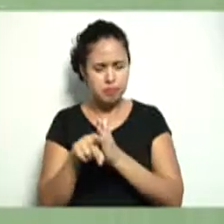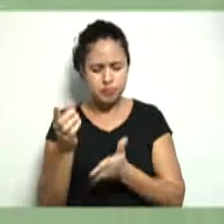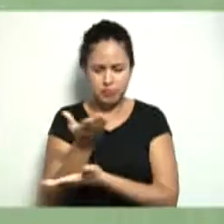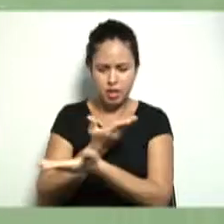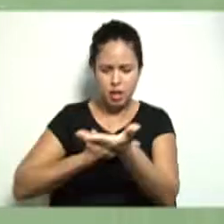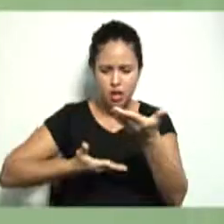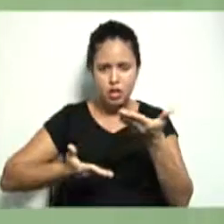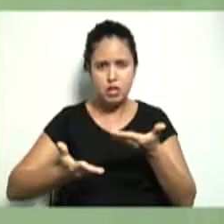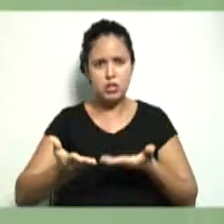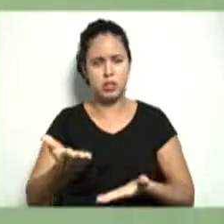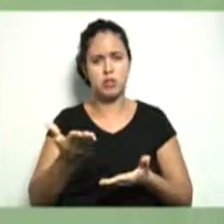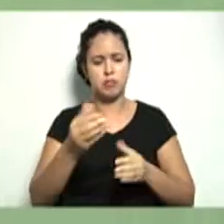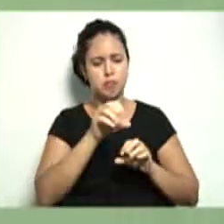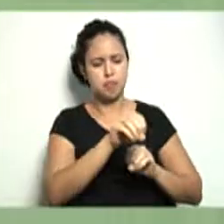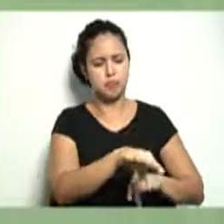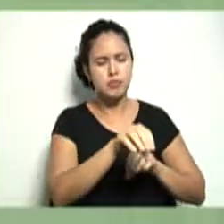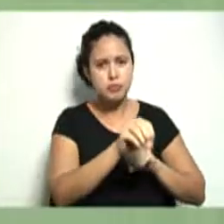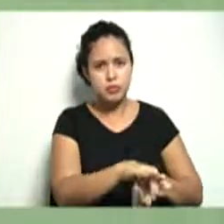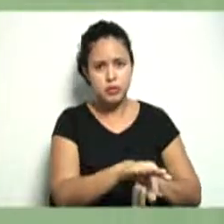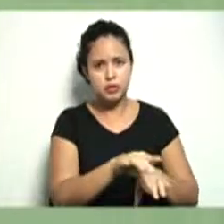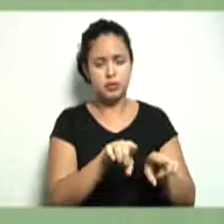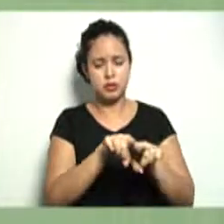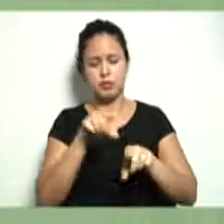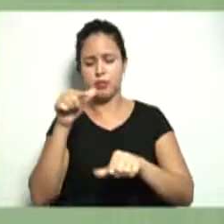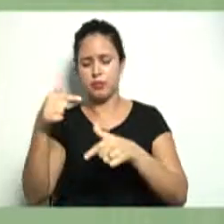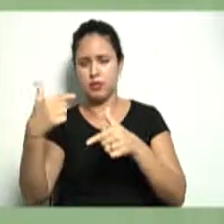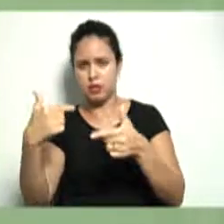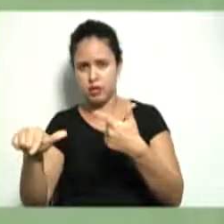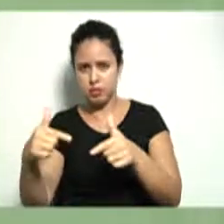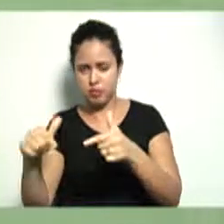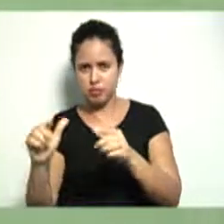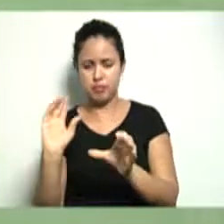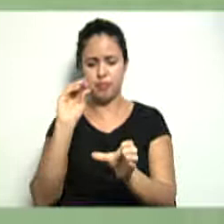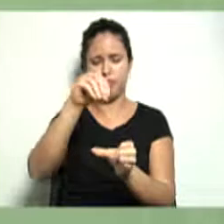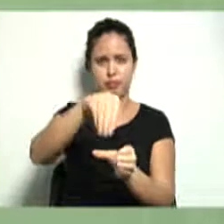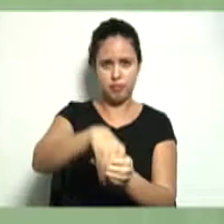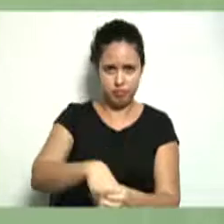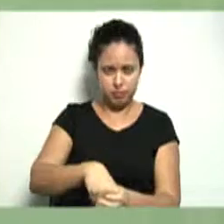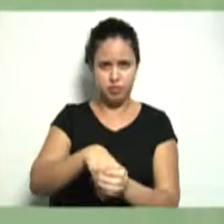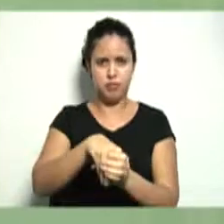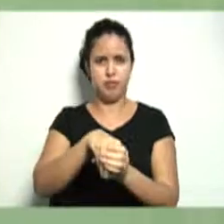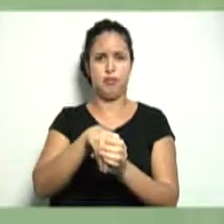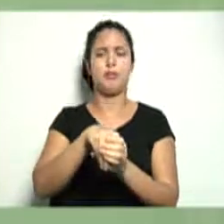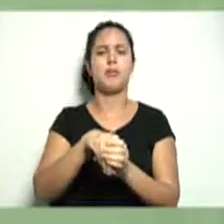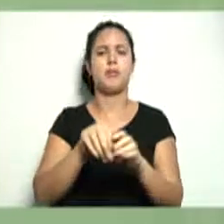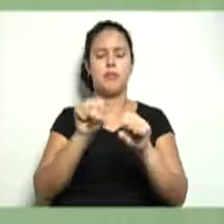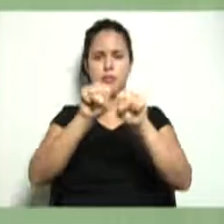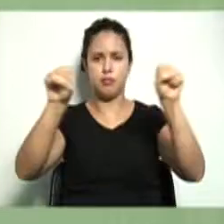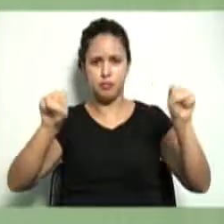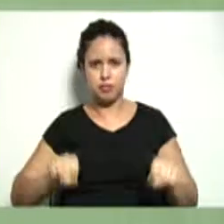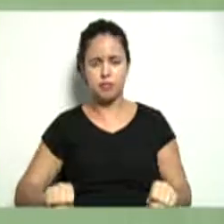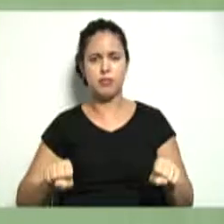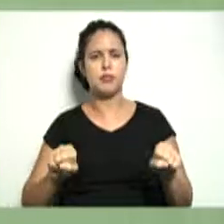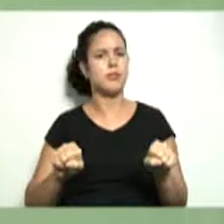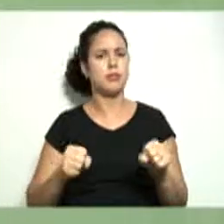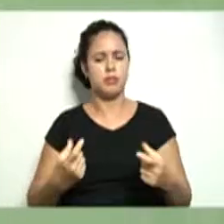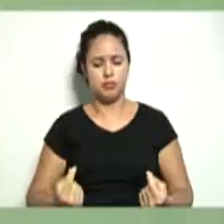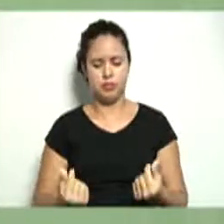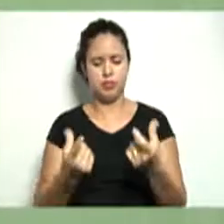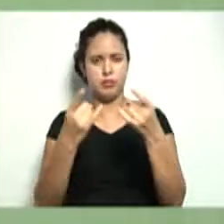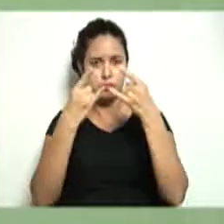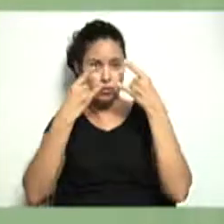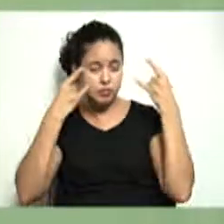relações entre a educação e o trabalho dentro do sistema capitalista de produção. O papel